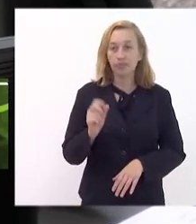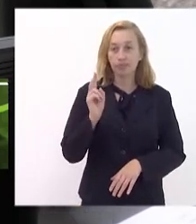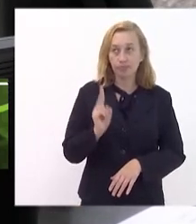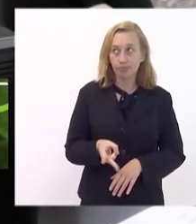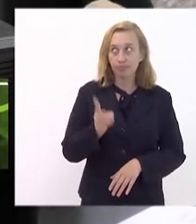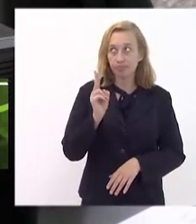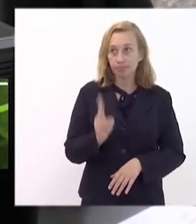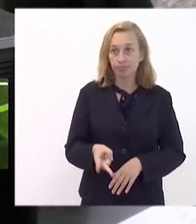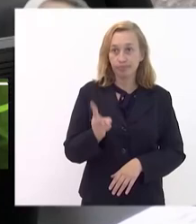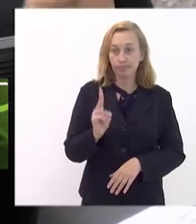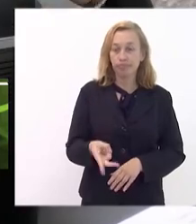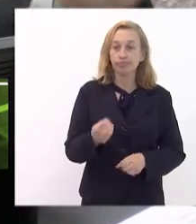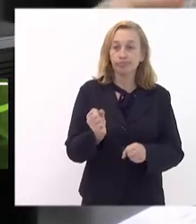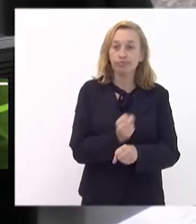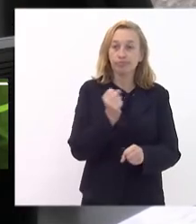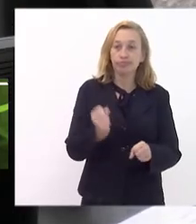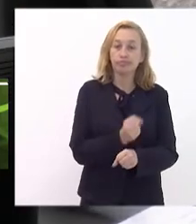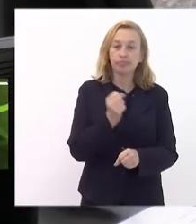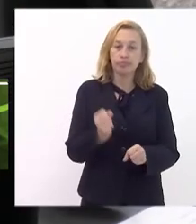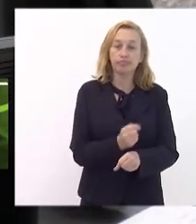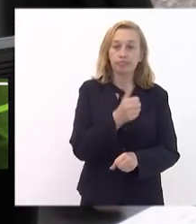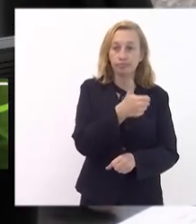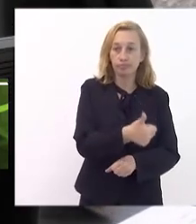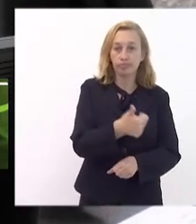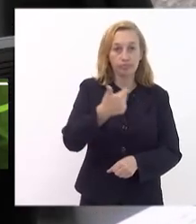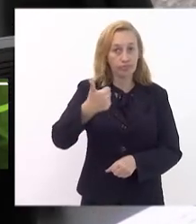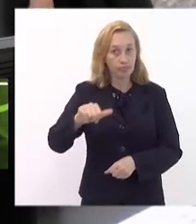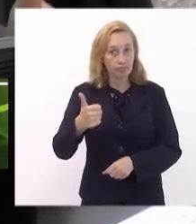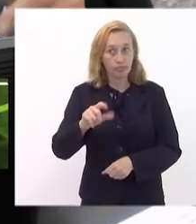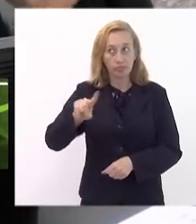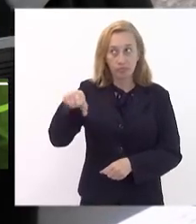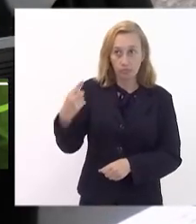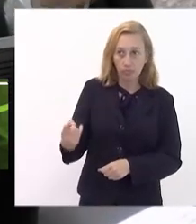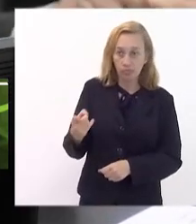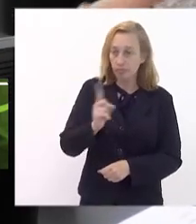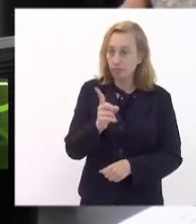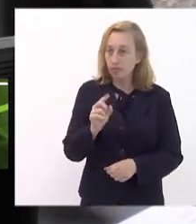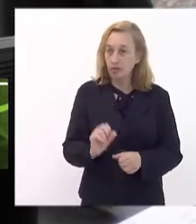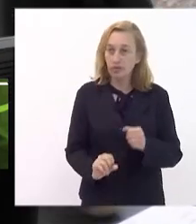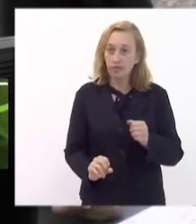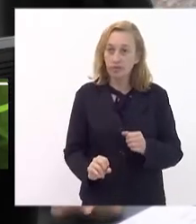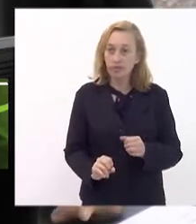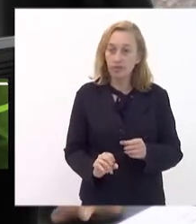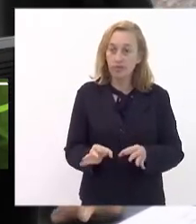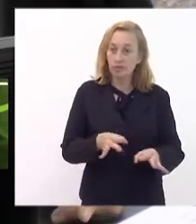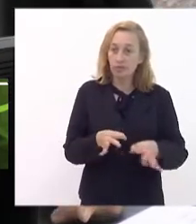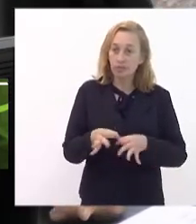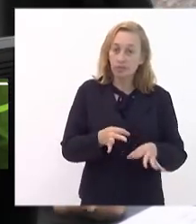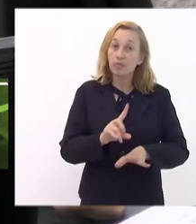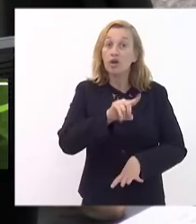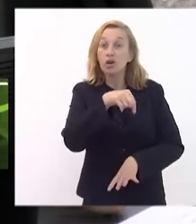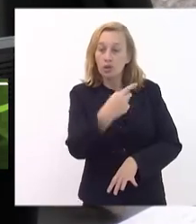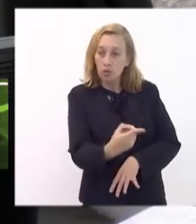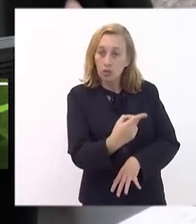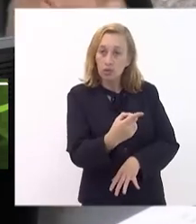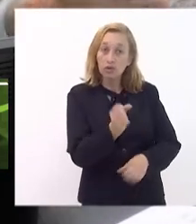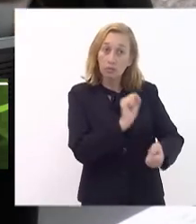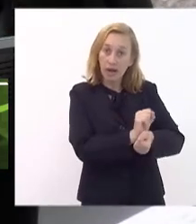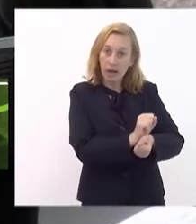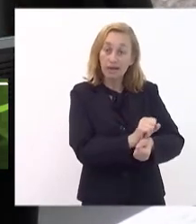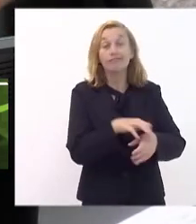está fazendo obras de 2011. Tem outras que não foram feitas e programadas, tem outras que ficaram